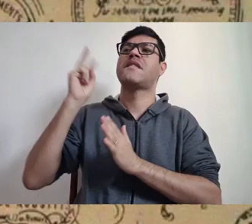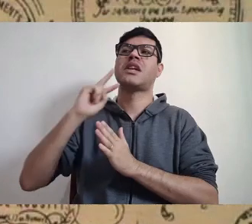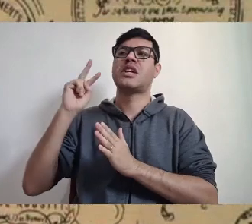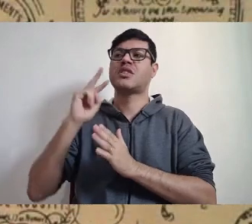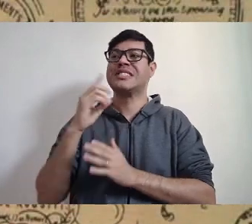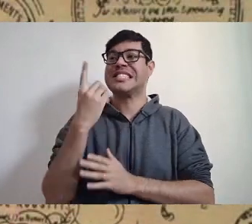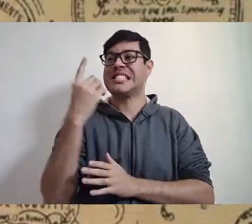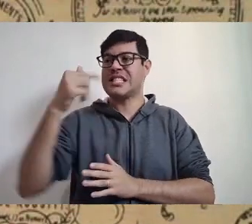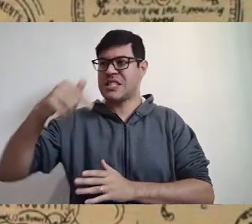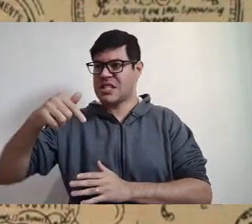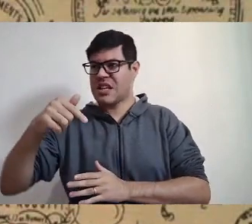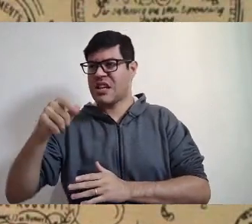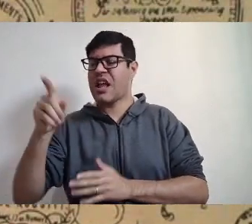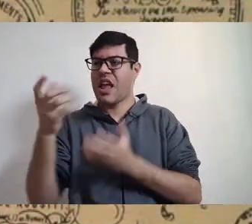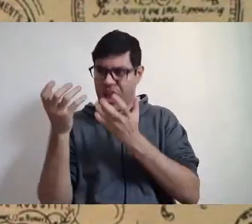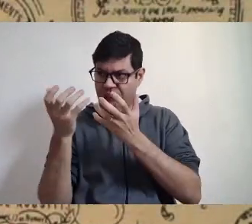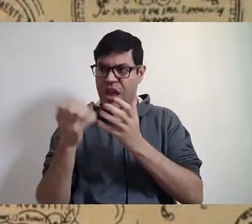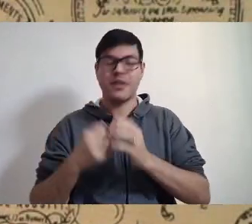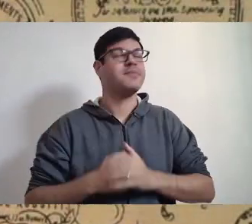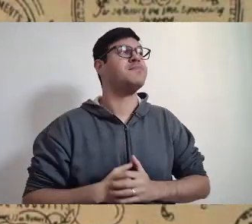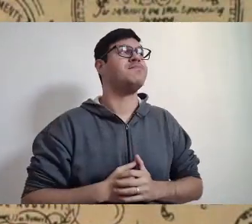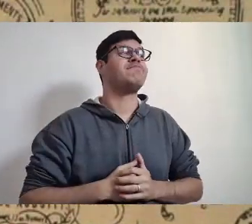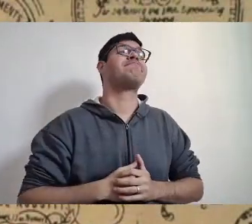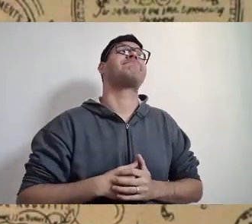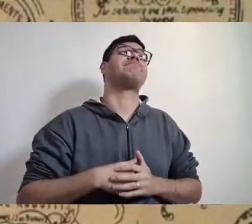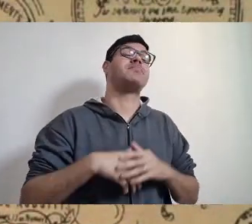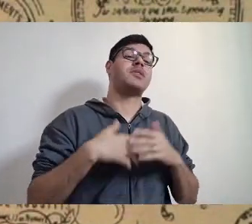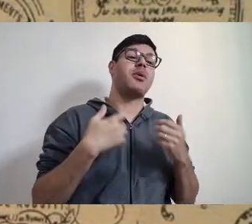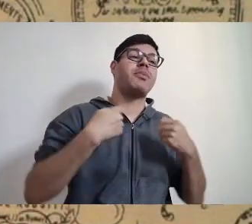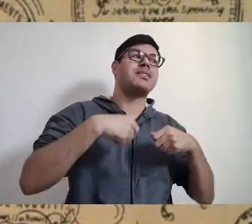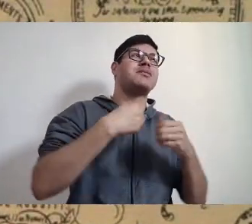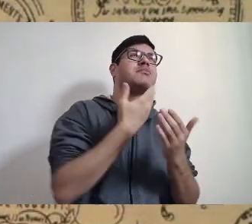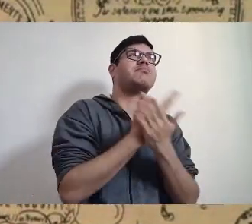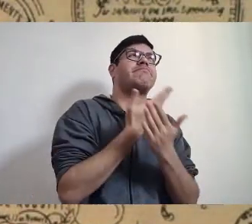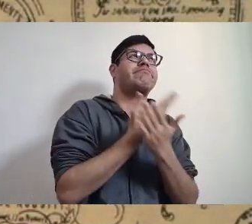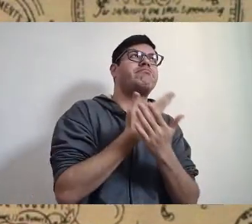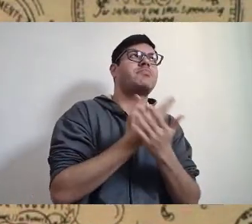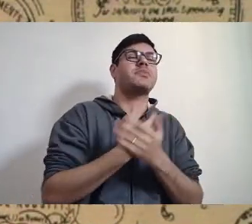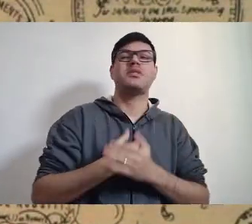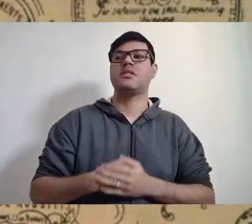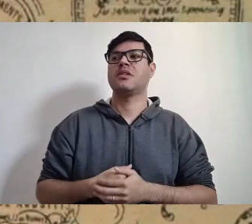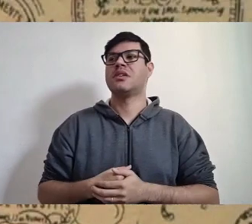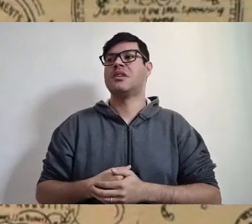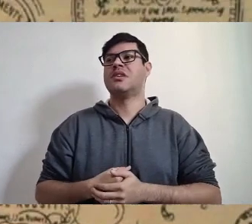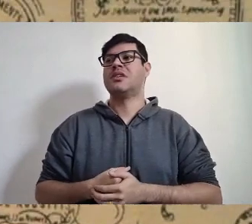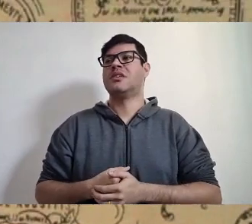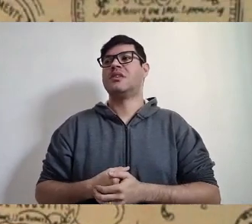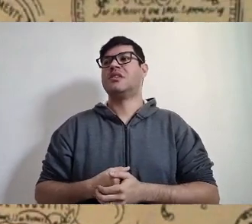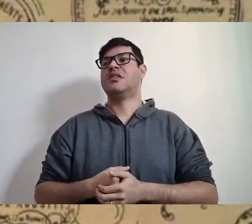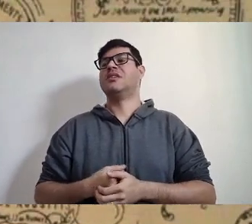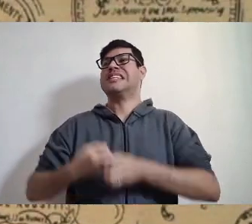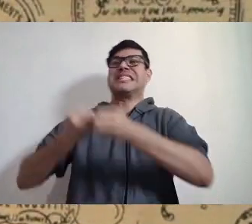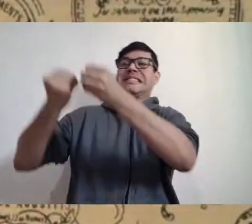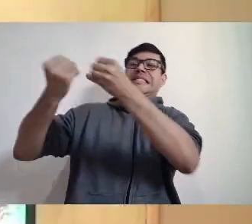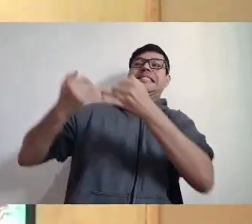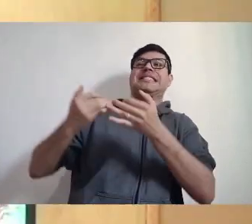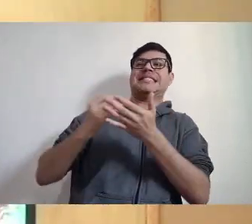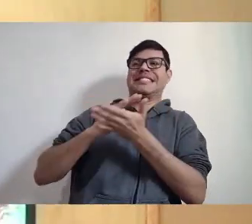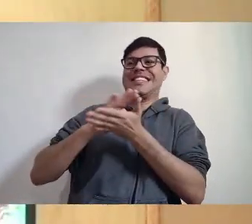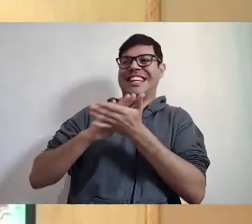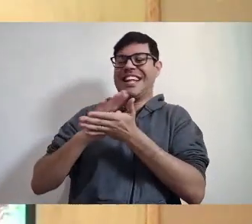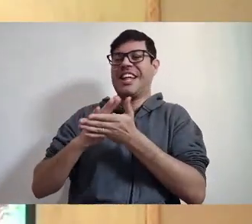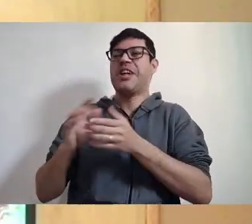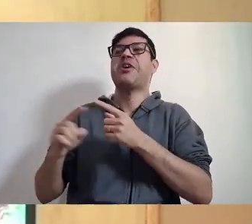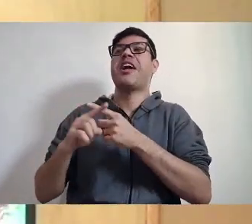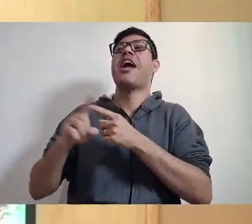na verdade, é um tema que a gente precisa estudar muito. Viu? Não é assim falando de sopetão. Sou ou não sou? Tem vereadores. Eu sou favorável